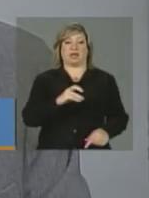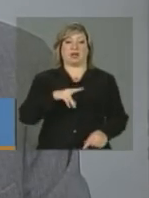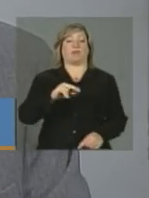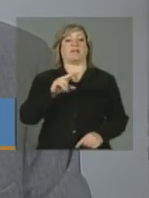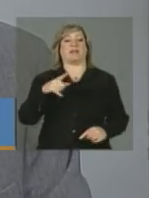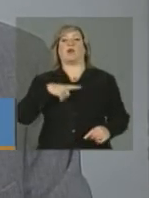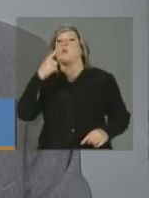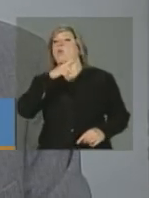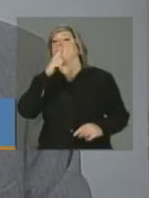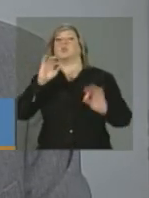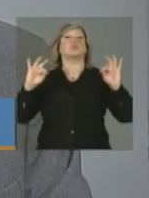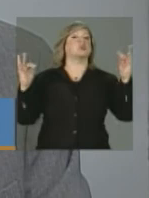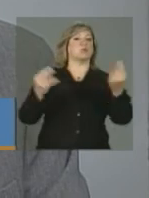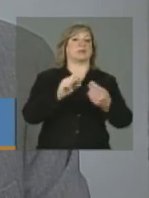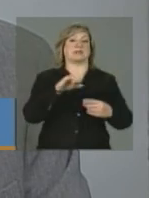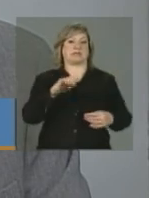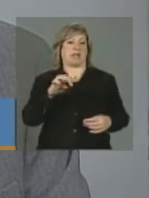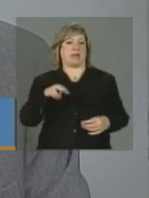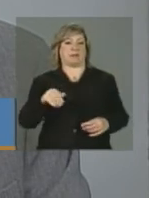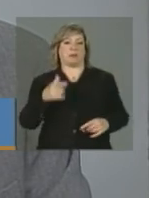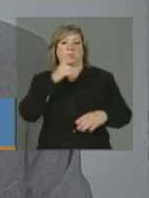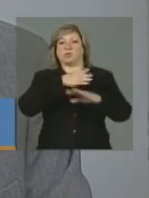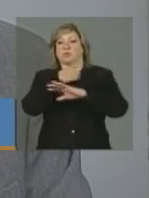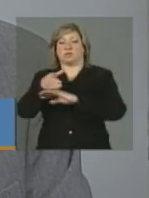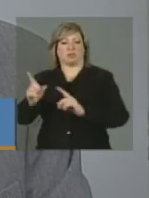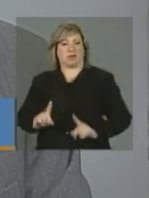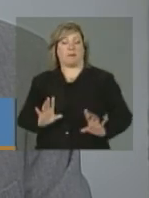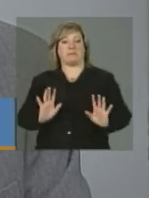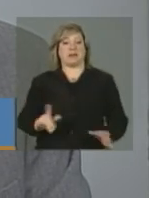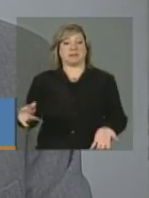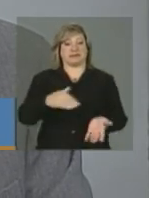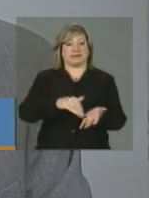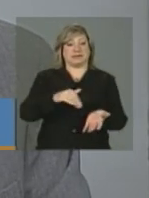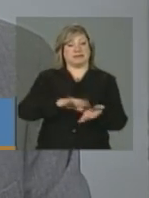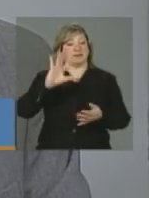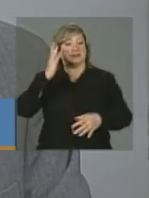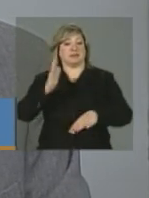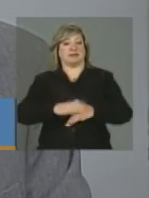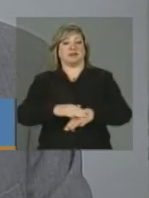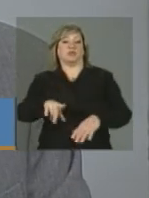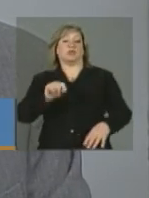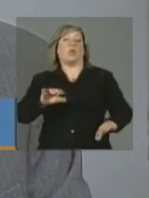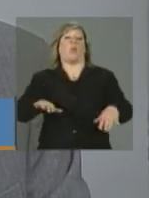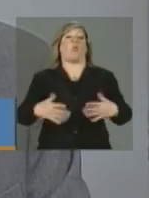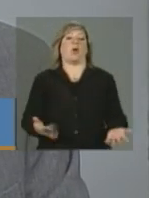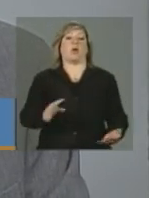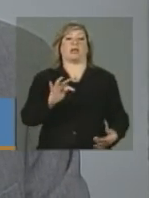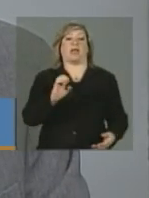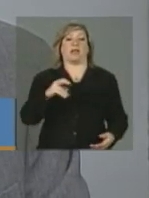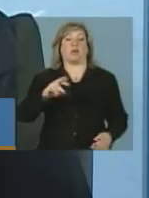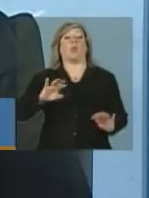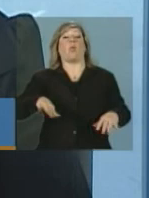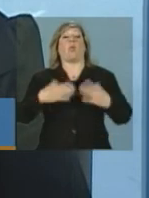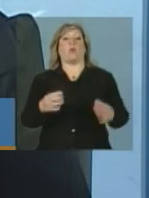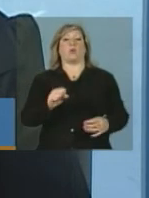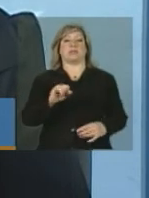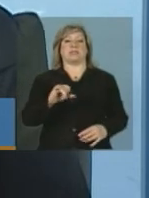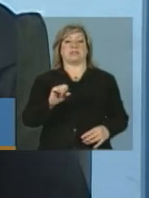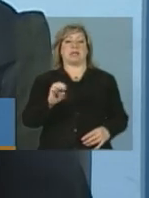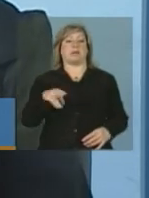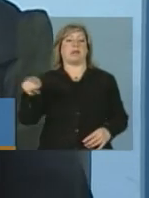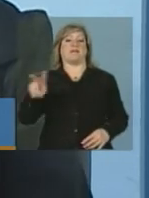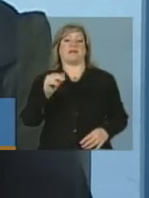os sistemas. Cabe, então, à secretaria decidir qual técnico e a qual sistema aquele técnico pode ter